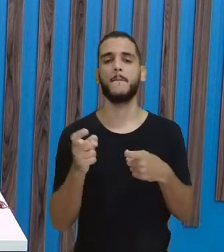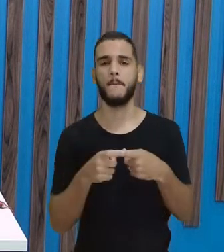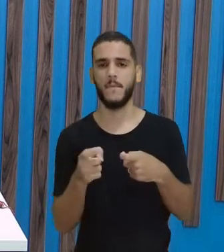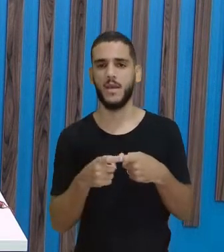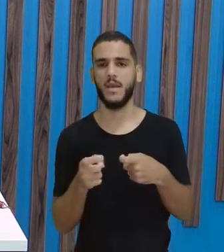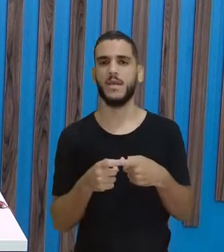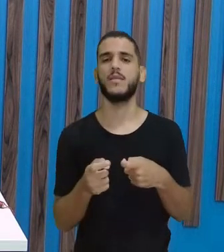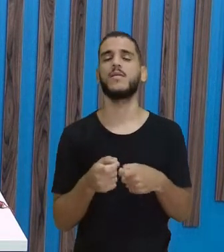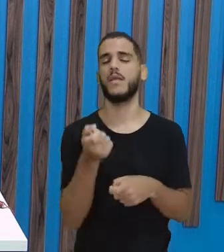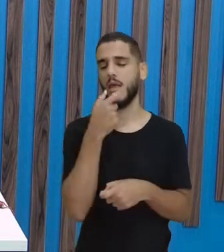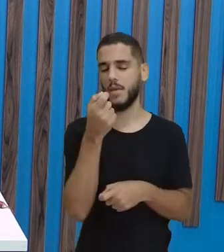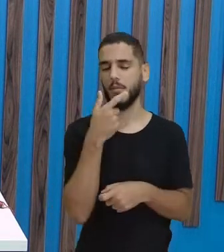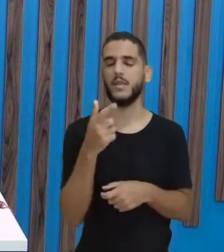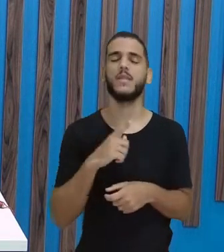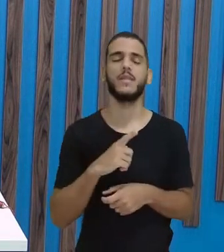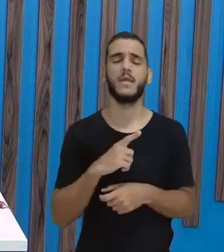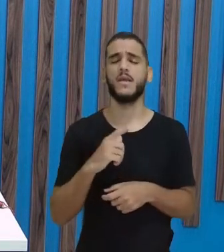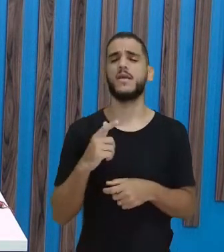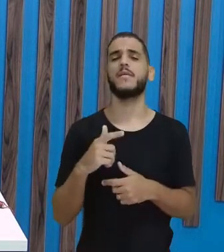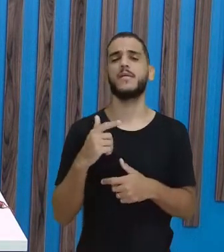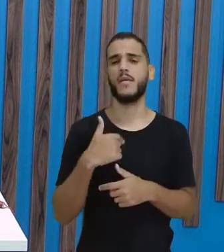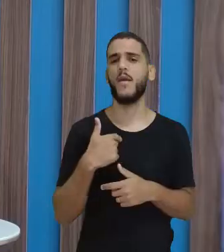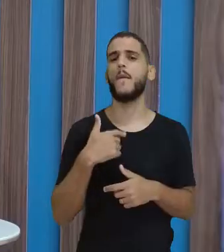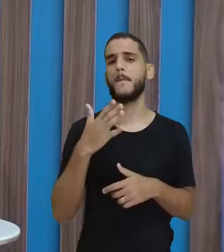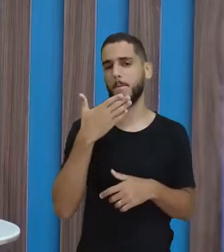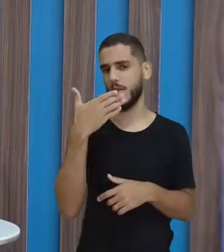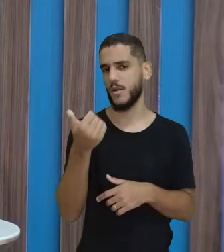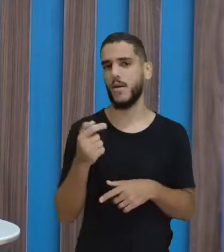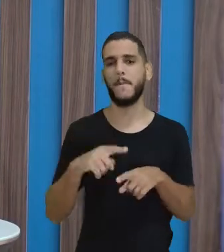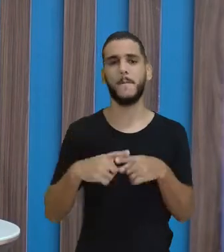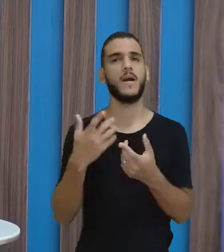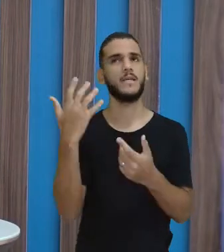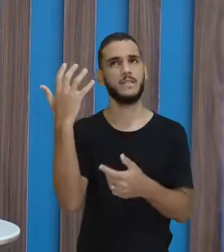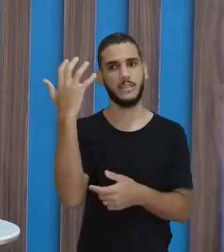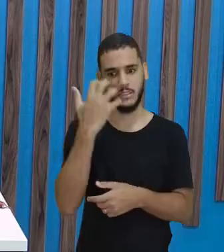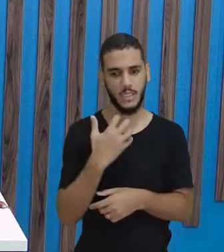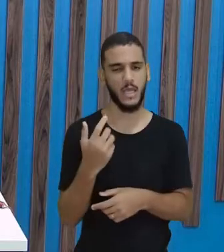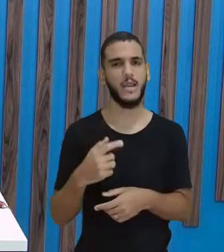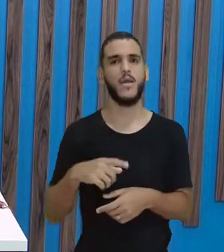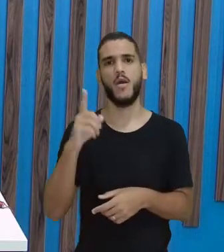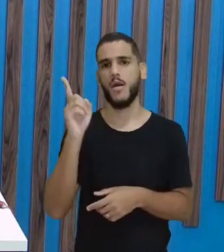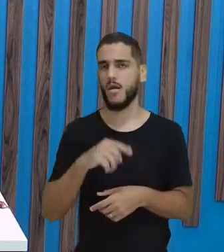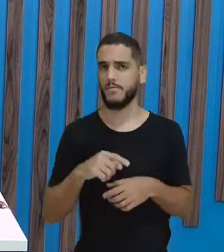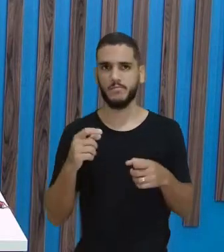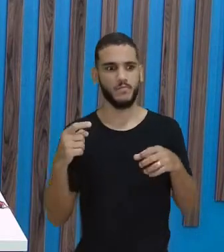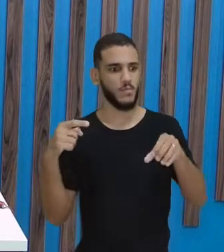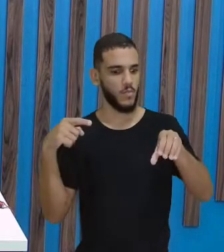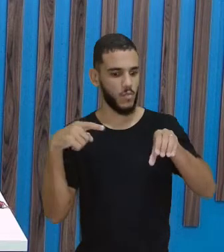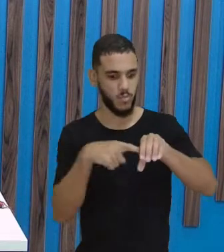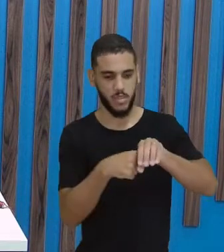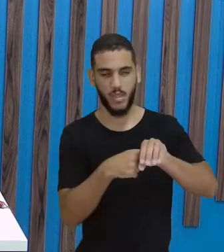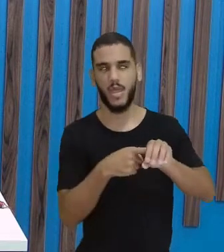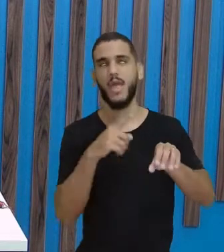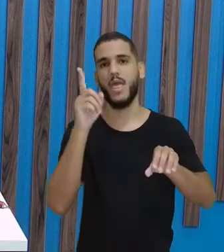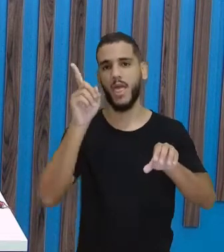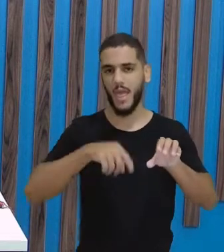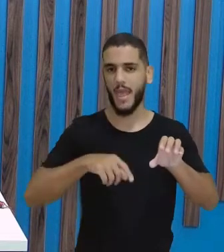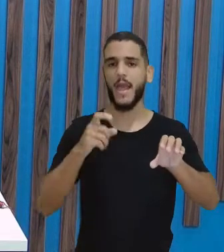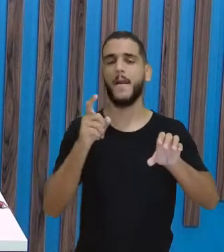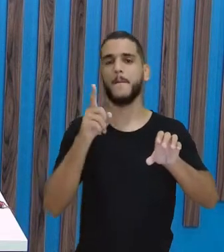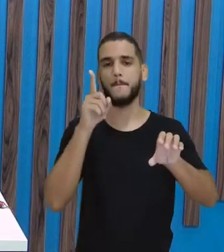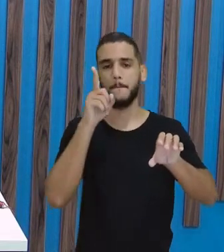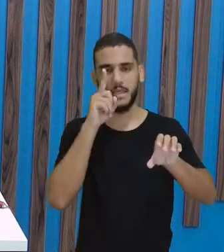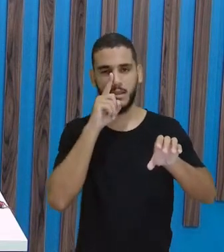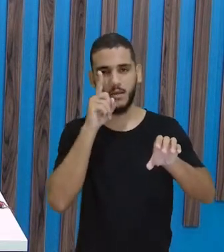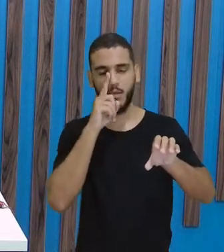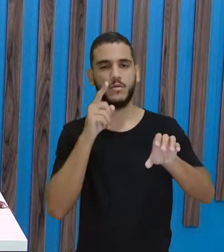antibiótico, e fiquei boa, ainda bem. Viu? Graças a Deus, né? Mas foi sério, o negócio... Ele entrou mesmo, o cotonete. Então, veja, é perigoso. Se a gente coloca bilírio,